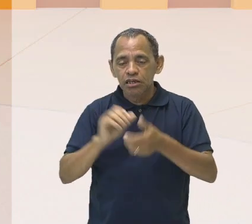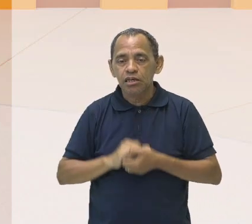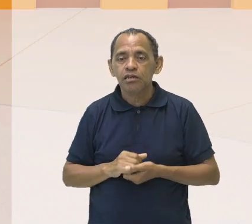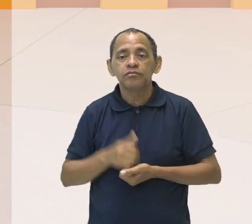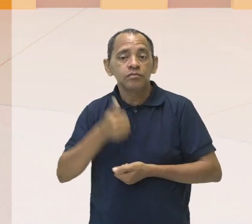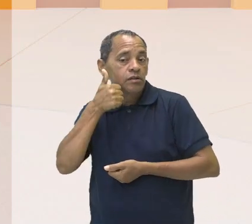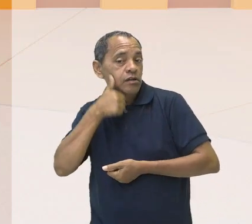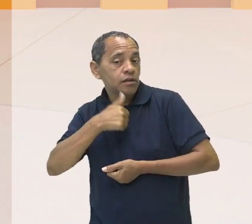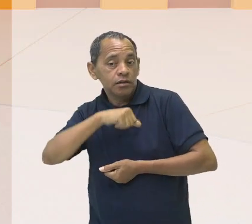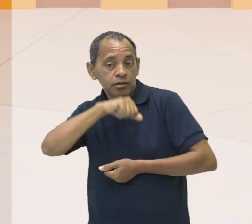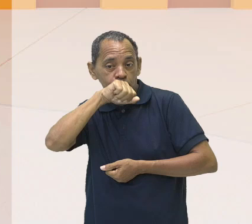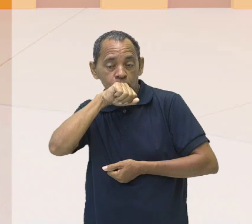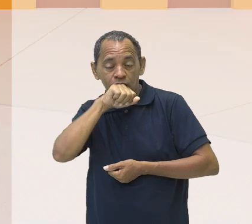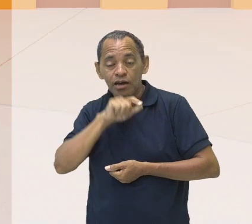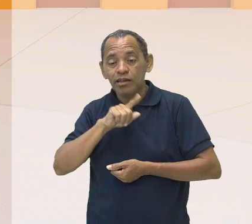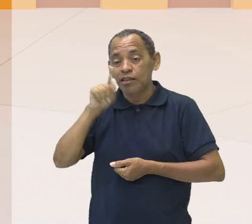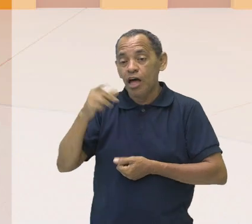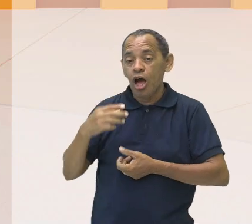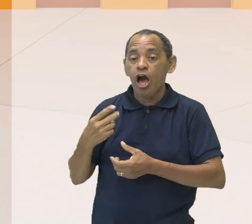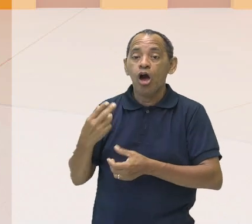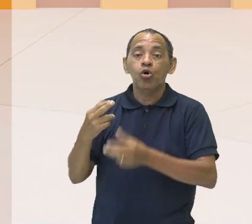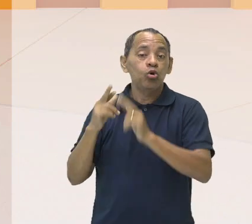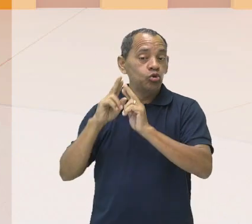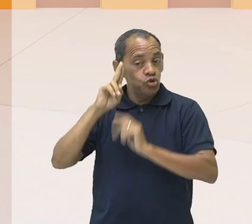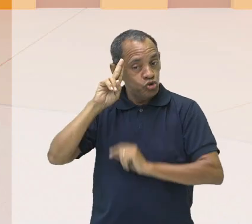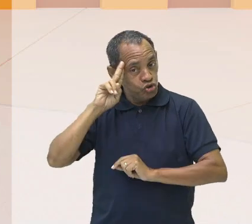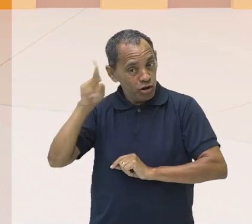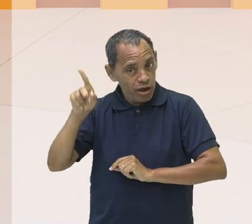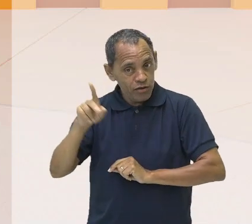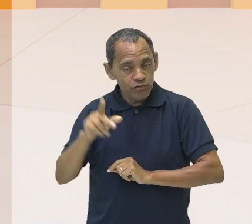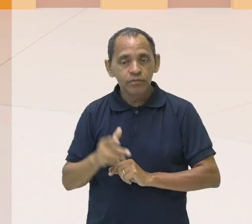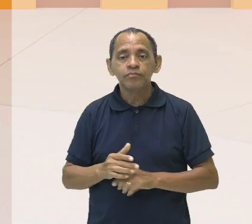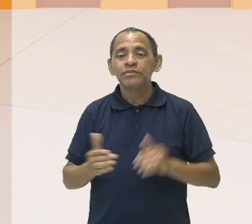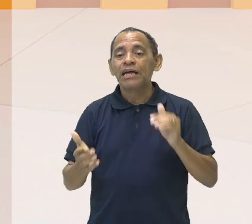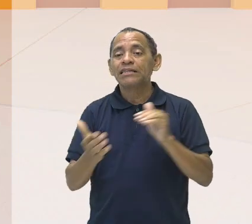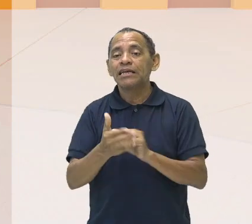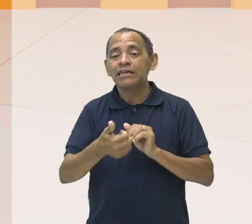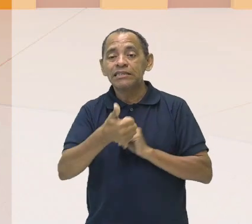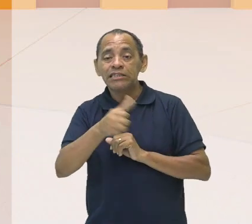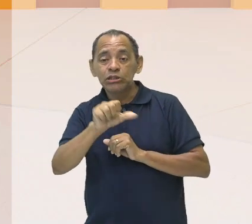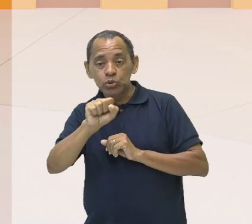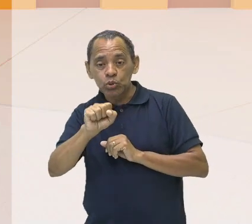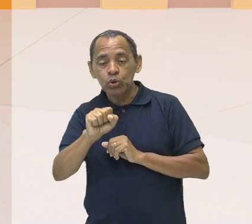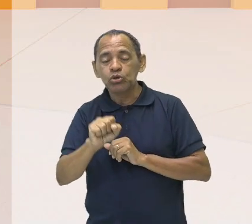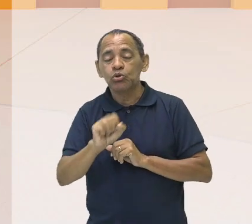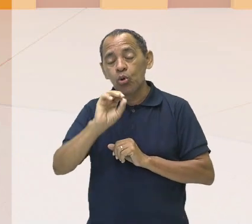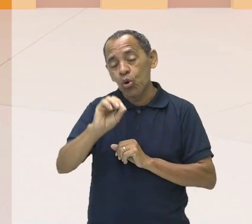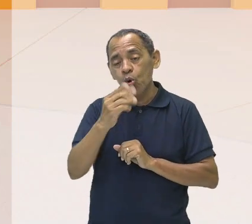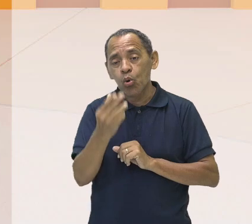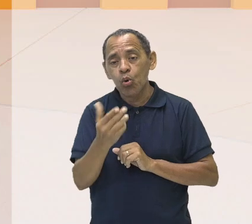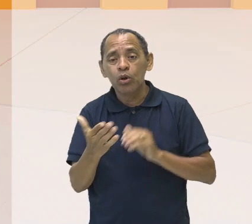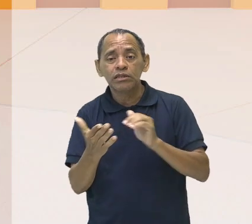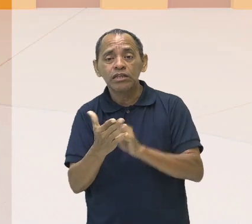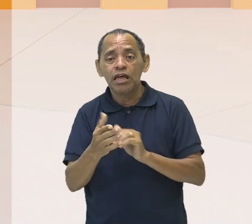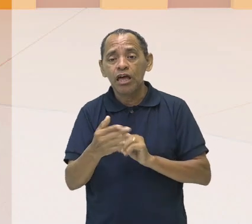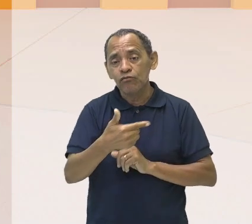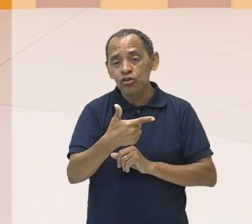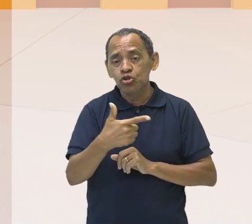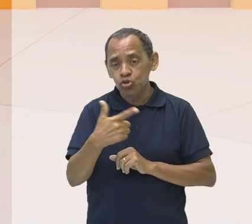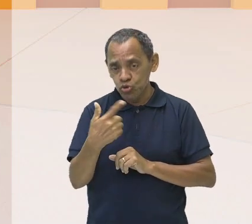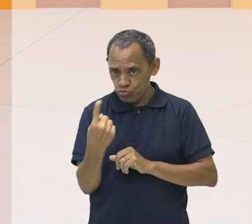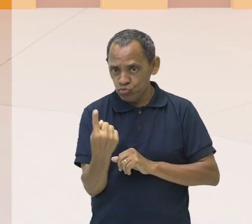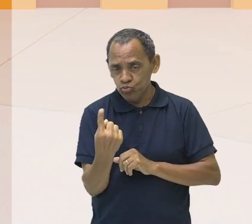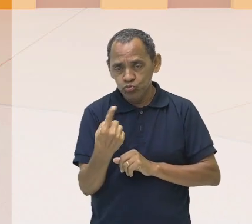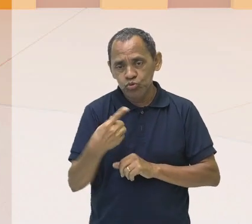mãe até completar a maioridade com 18 anos ou, em alguns casos, até os 21 anos, certo? Então, ele continuava